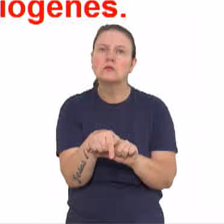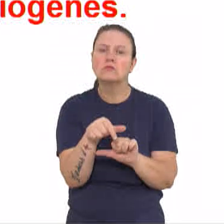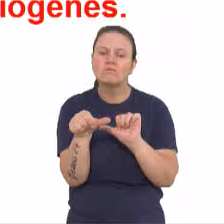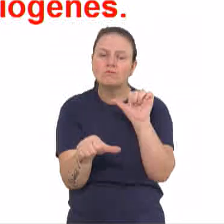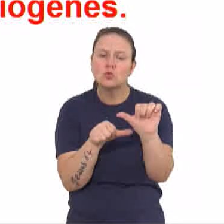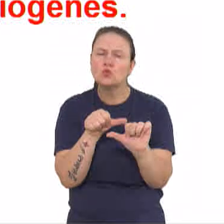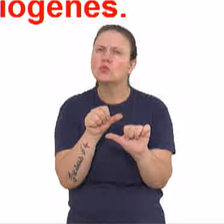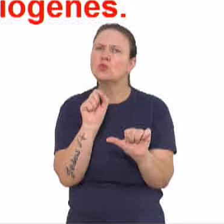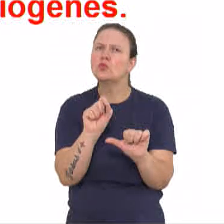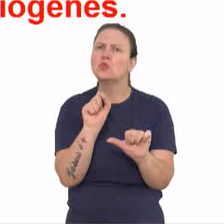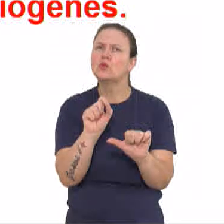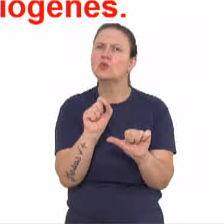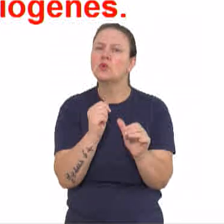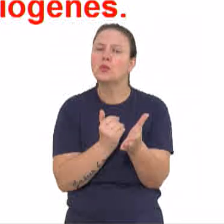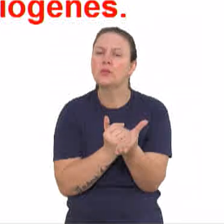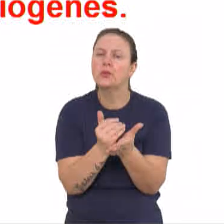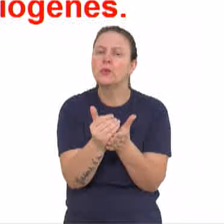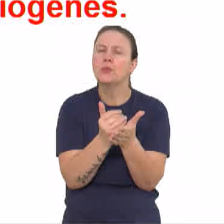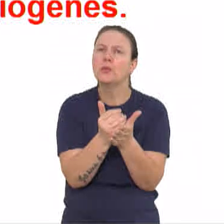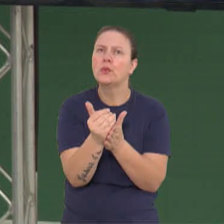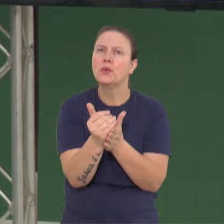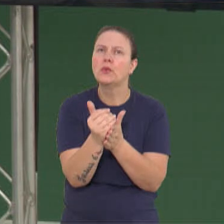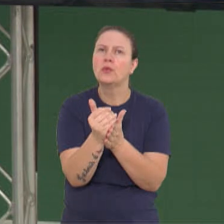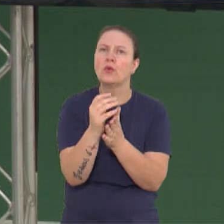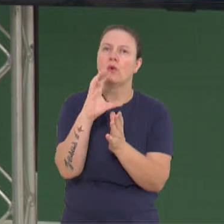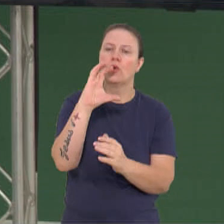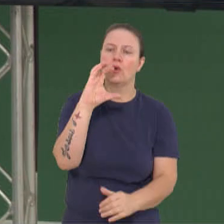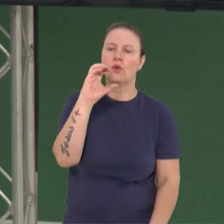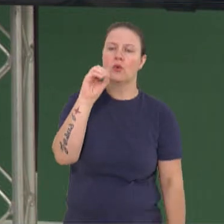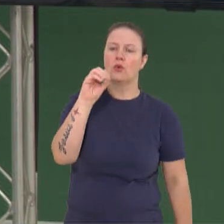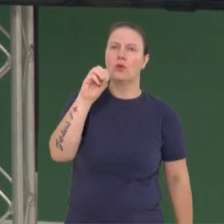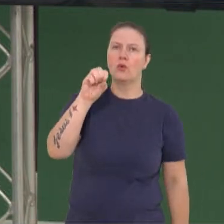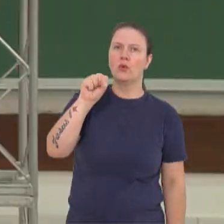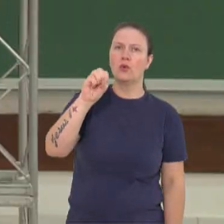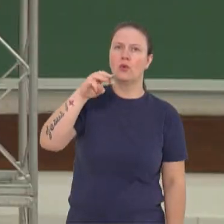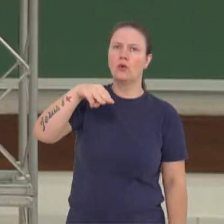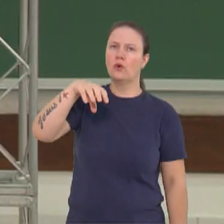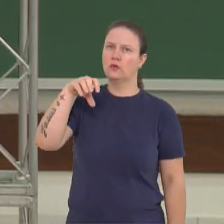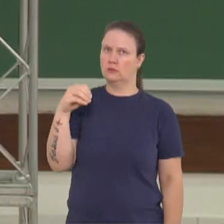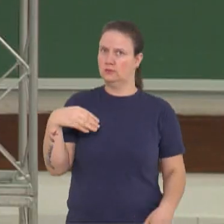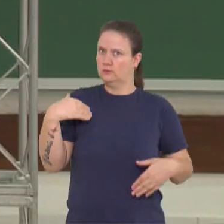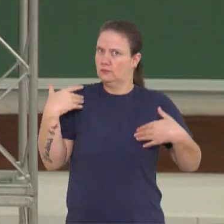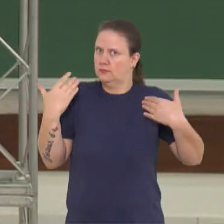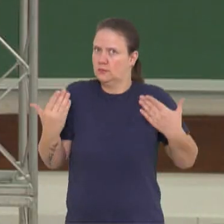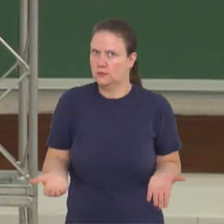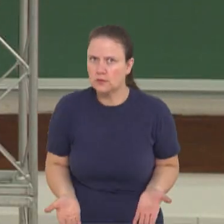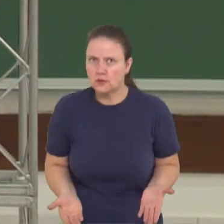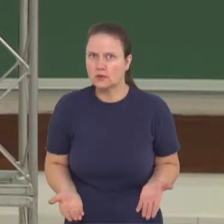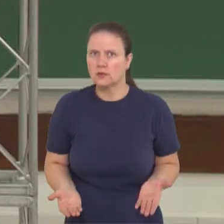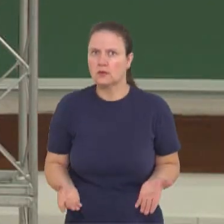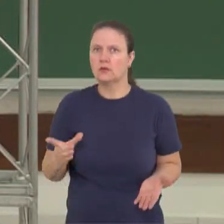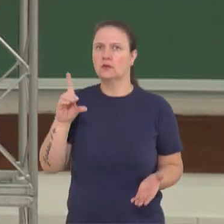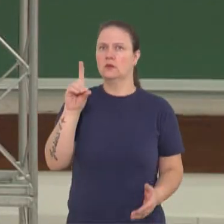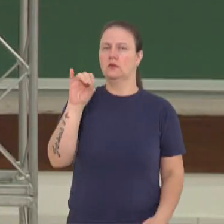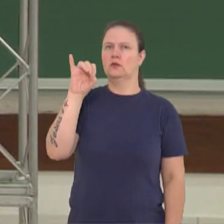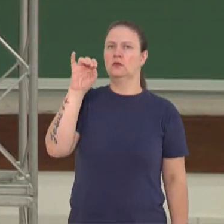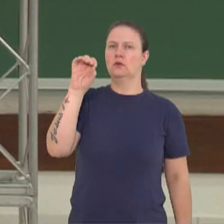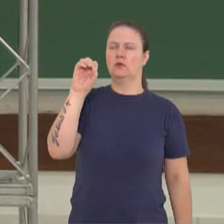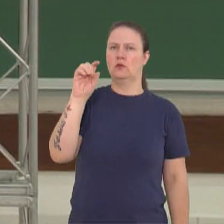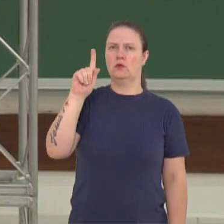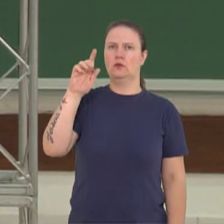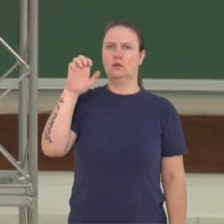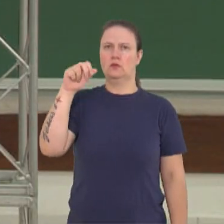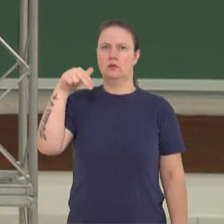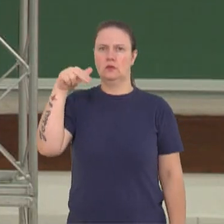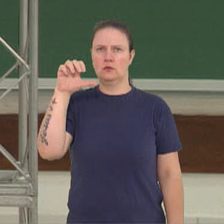a mudança, se origina o cosmo. Então, pessoal, o Diógenes Laércio faz uma